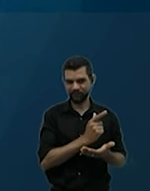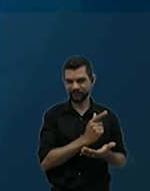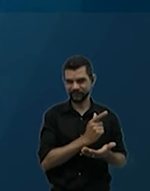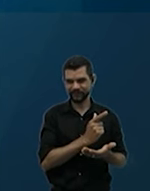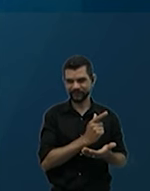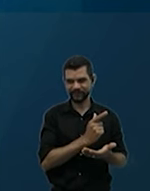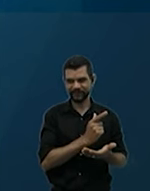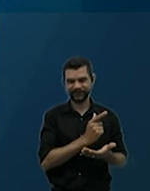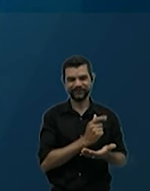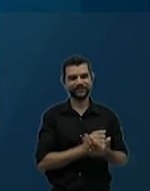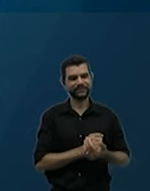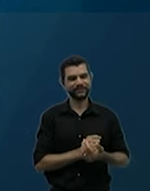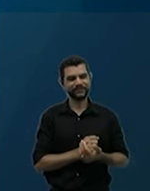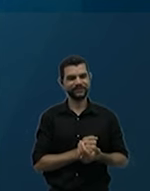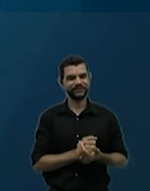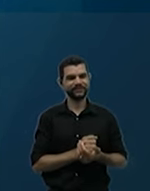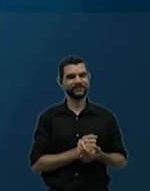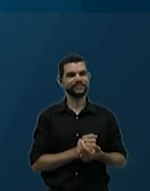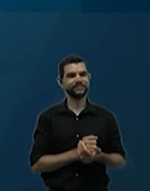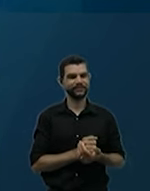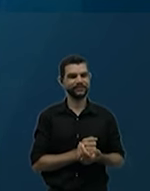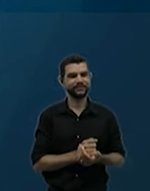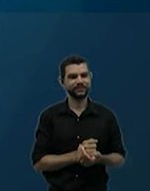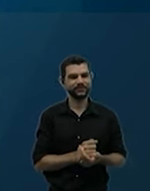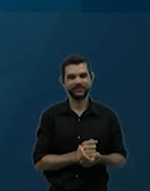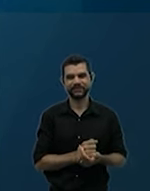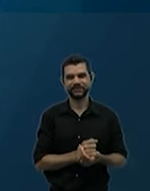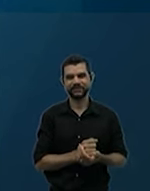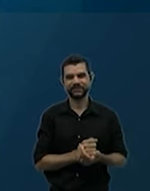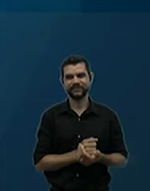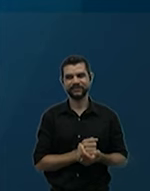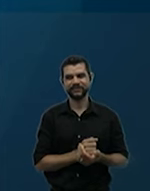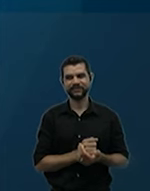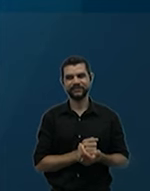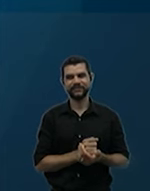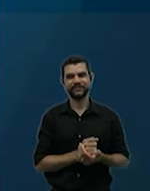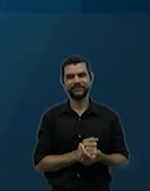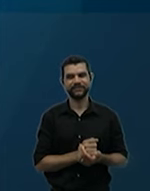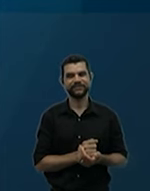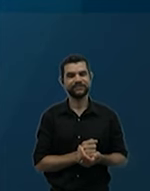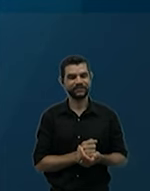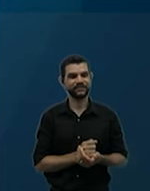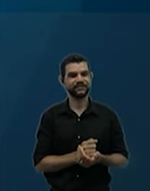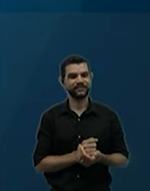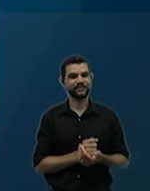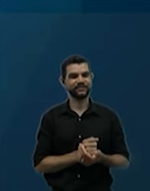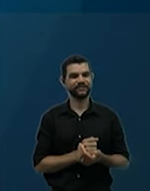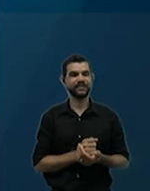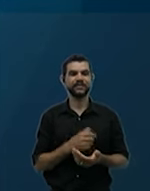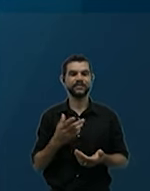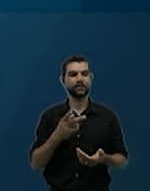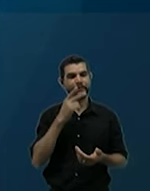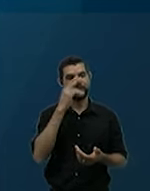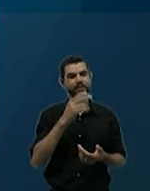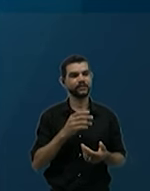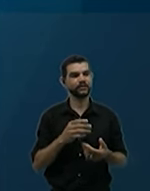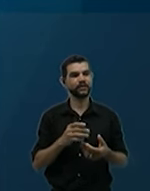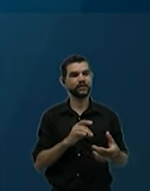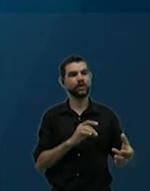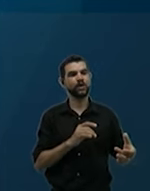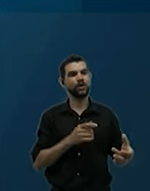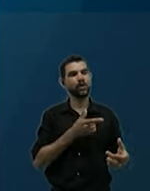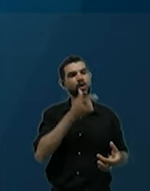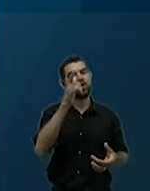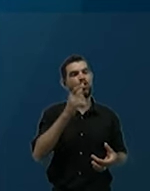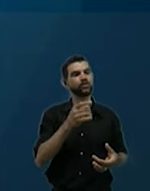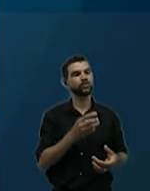jurídica, visto que a aquisição do domínio é feita sem intermediação entre o proprietário anterior